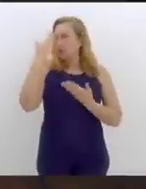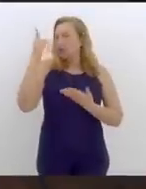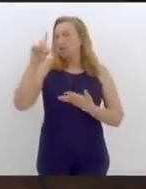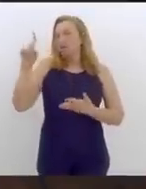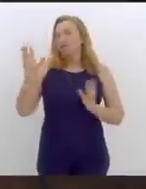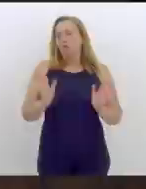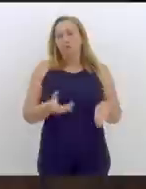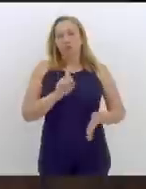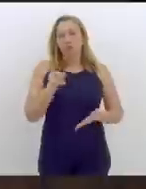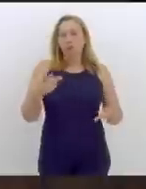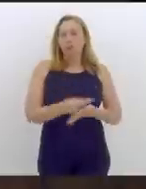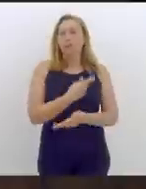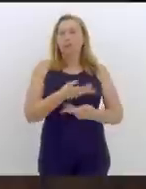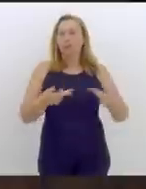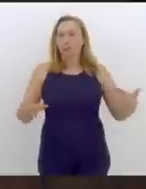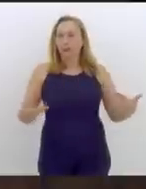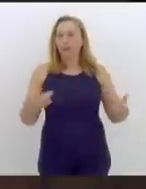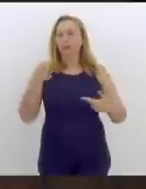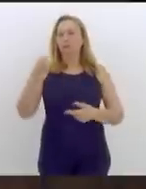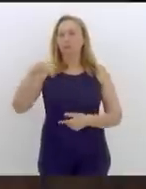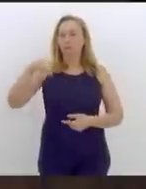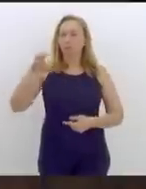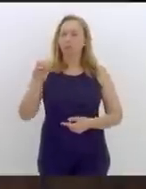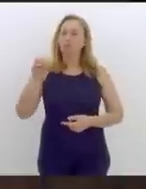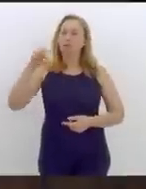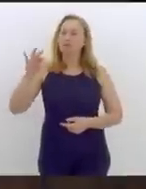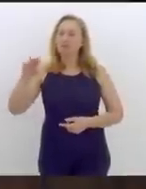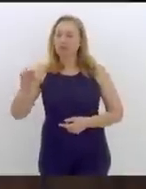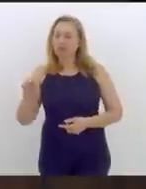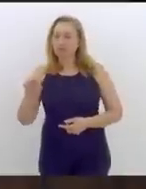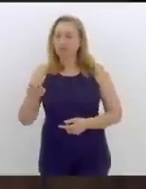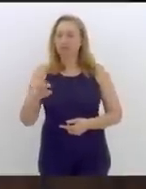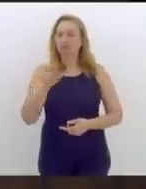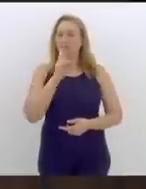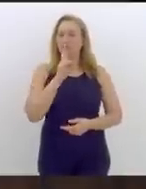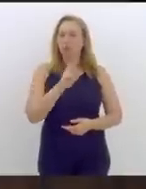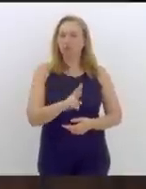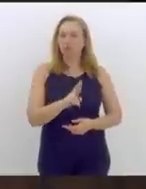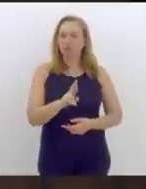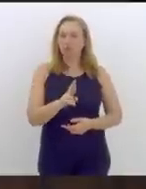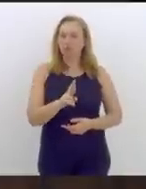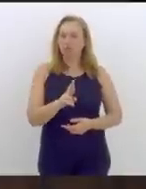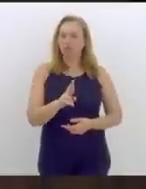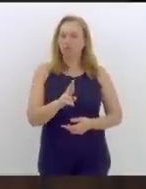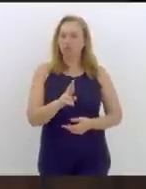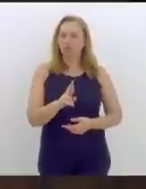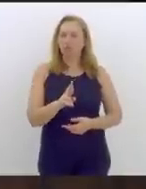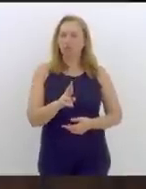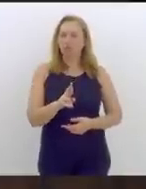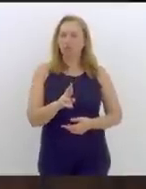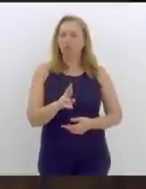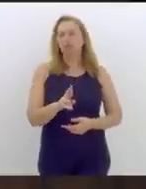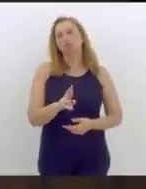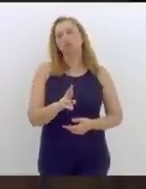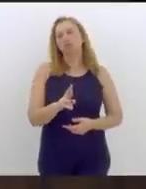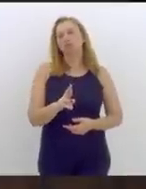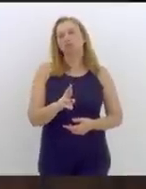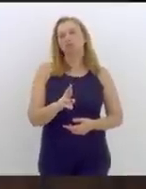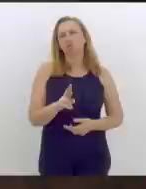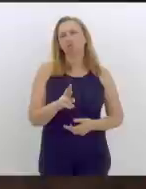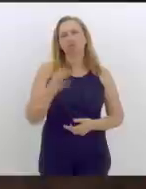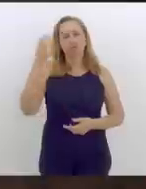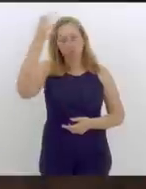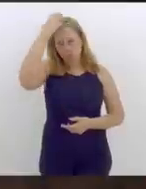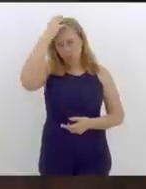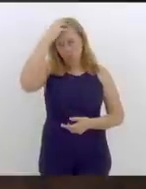porque muitos comandantes aí que são arbitrário estão respondendo indenizando policiais que tem que fazer valer